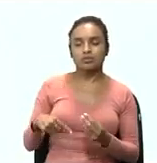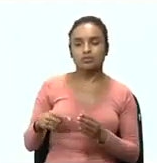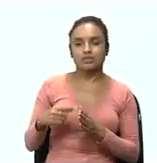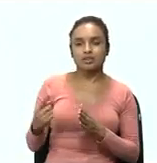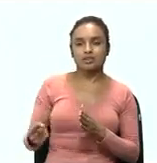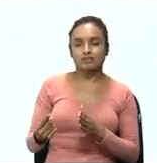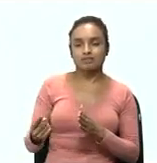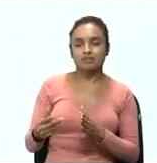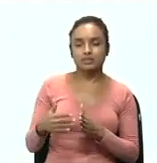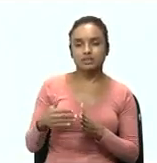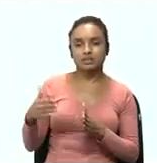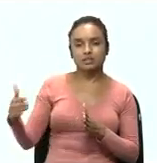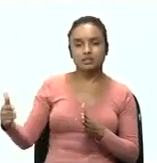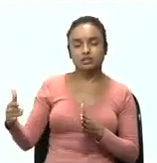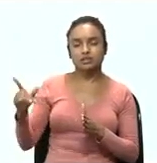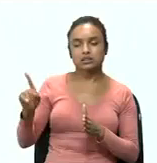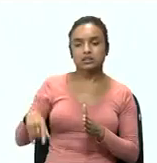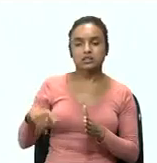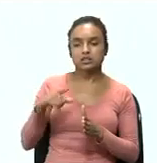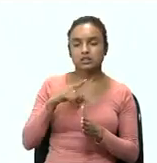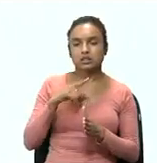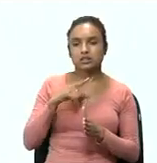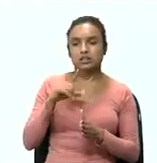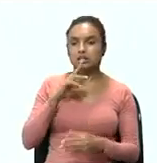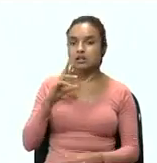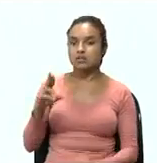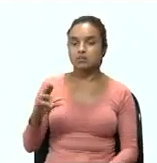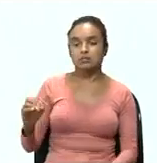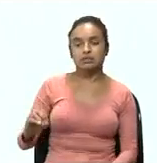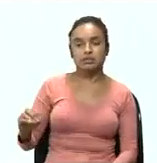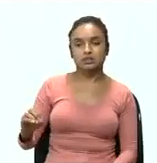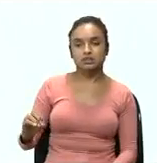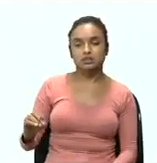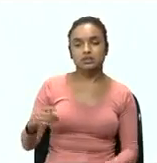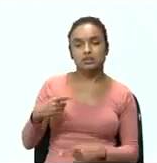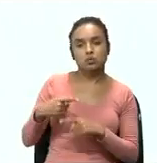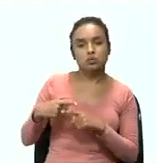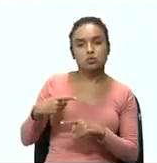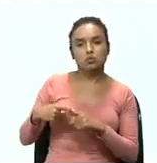Então, quando eu aplico o limite, eu tenho aqui, nesse caso, 0